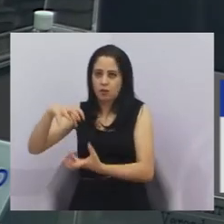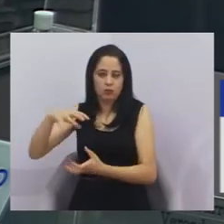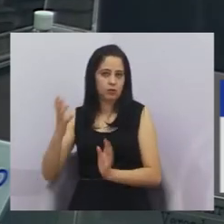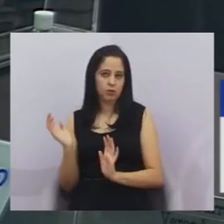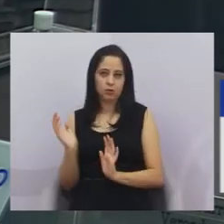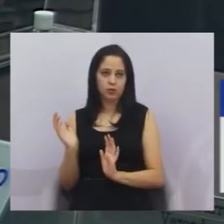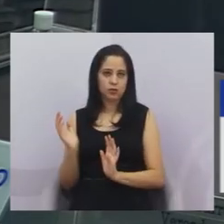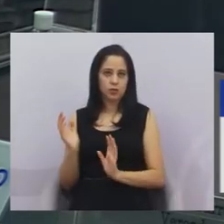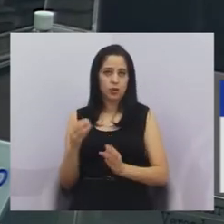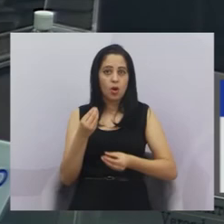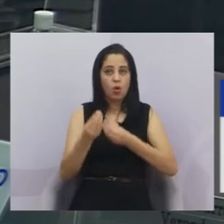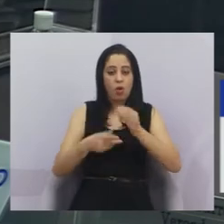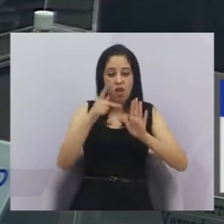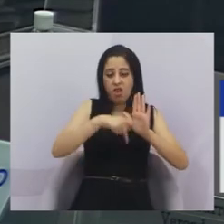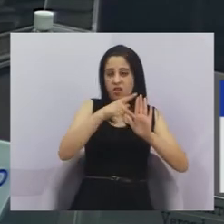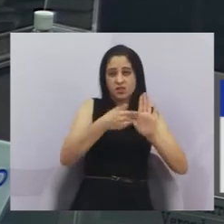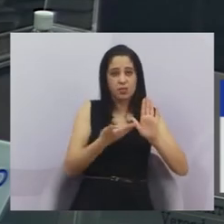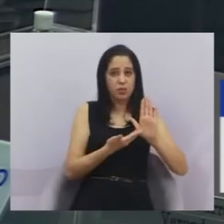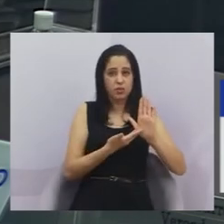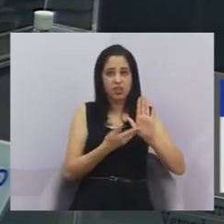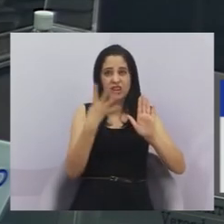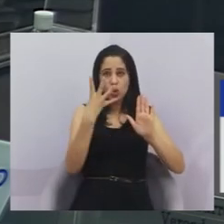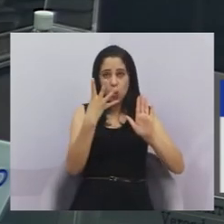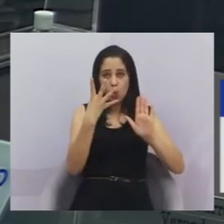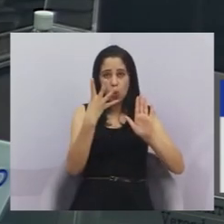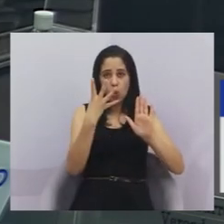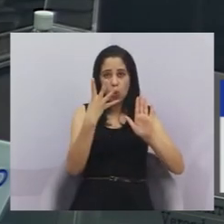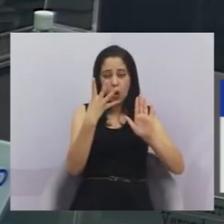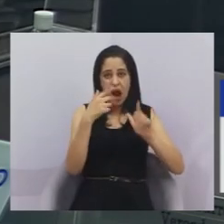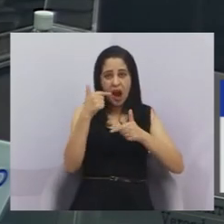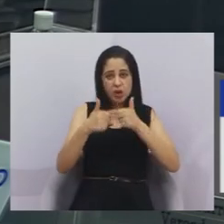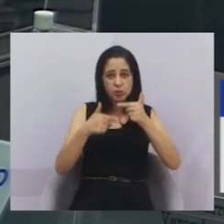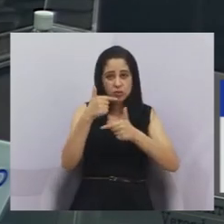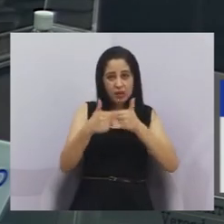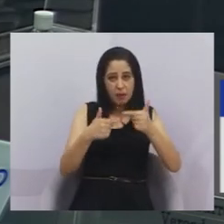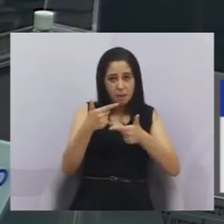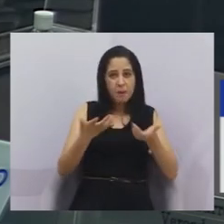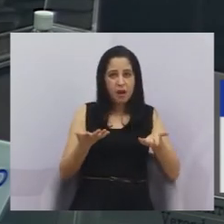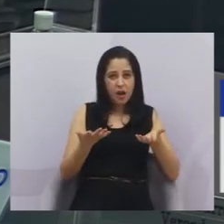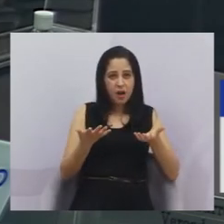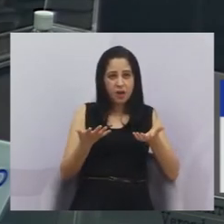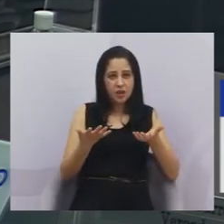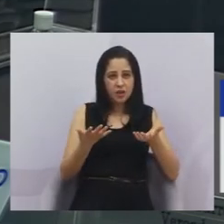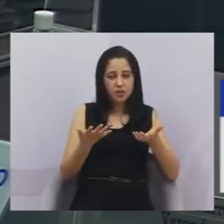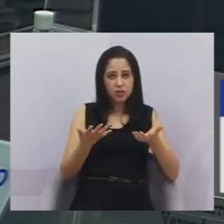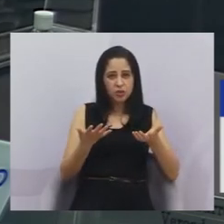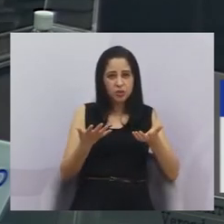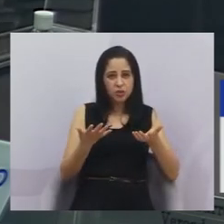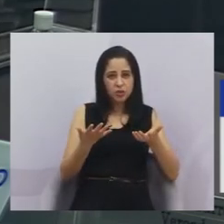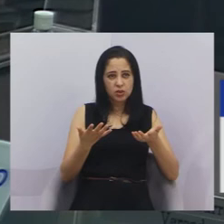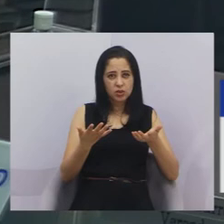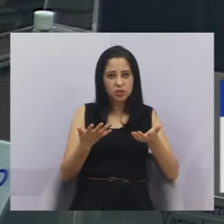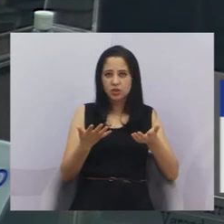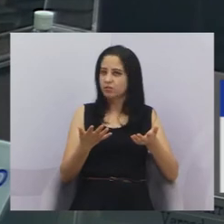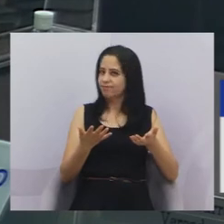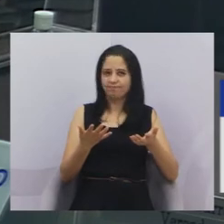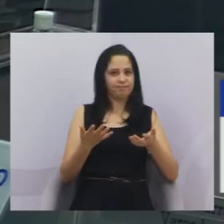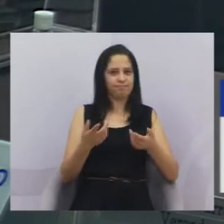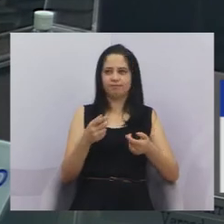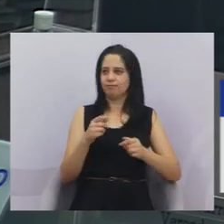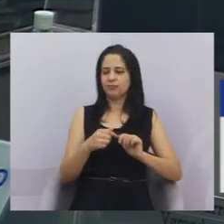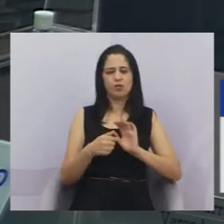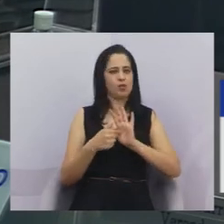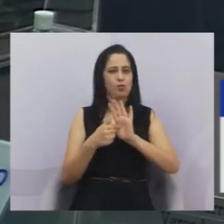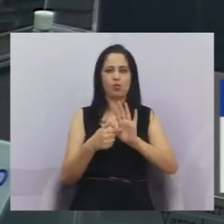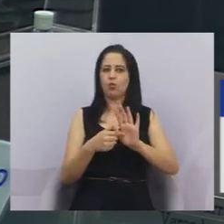formato em que está esse projeto, com 4 cargos comissionados e 2 funções gratificadas, sem nenhum servidor de carreira, não mostra